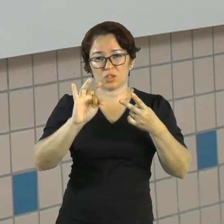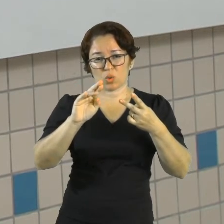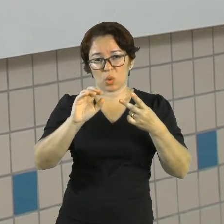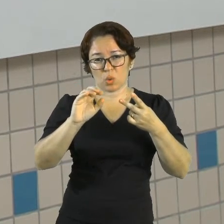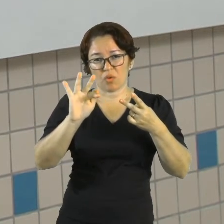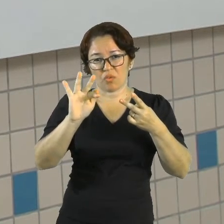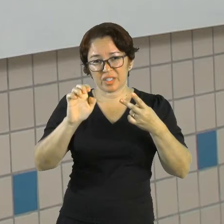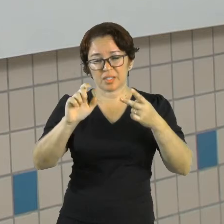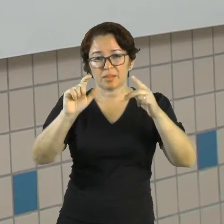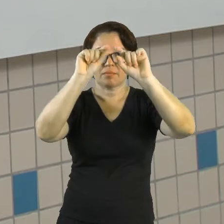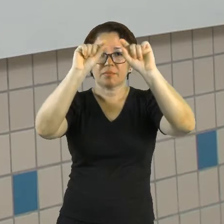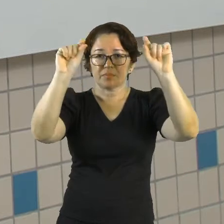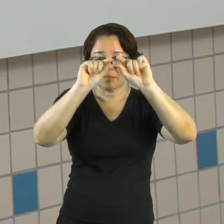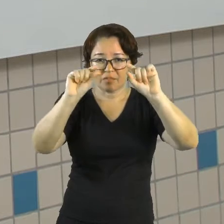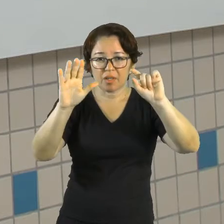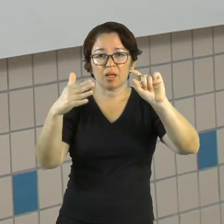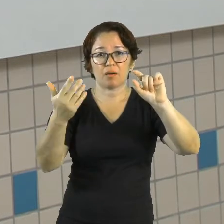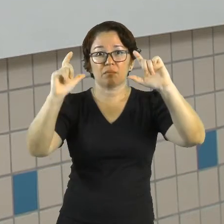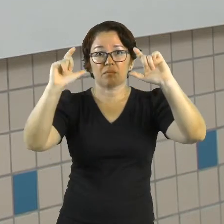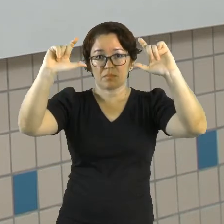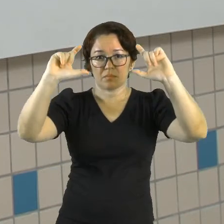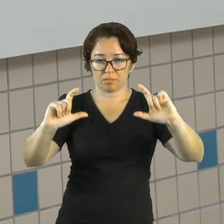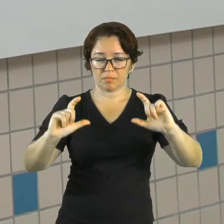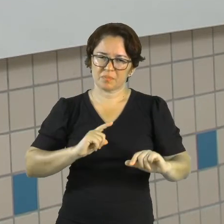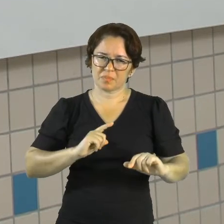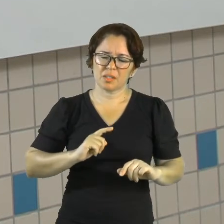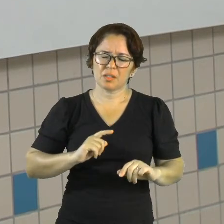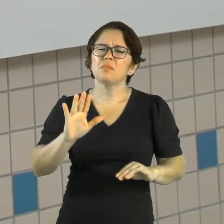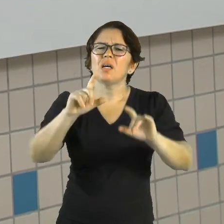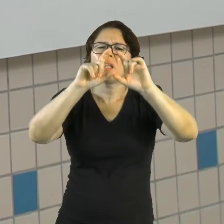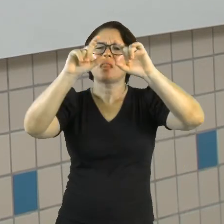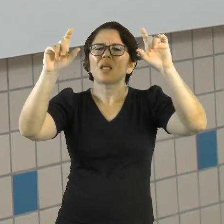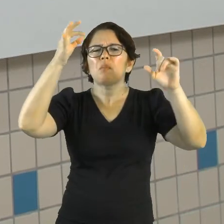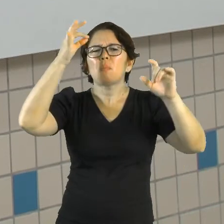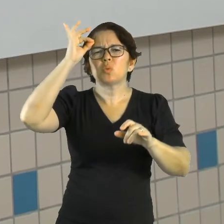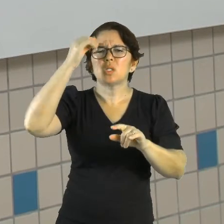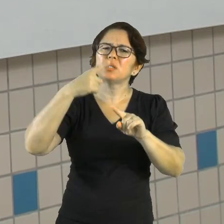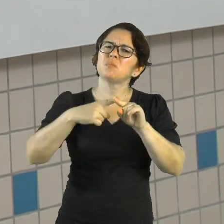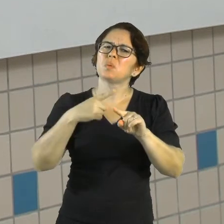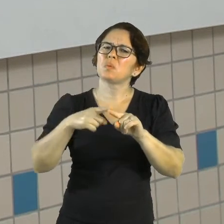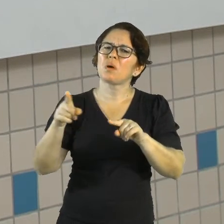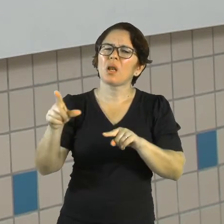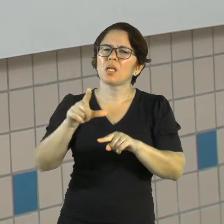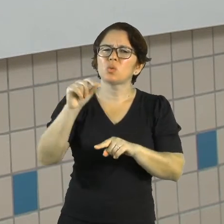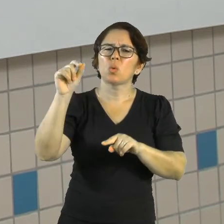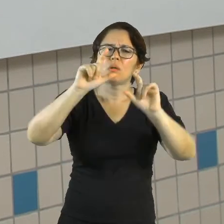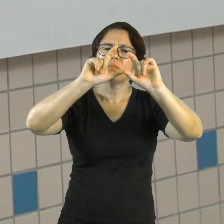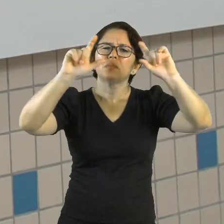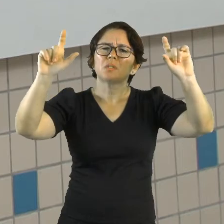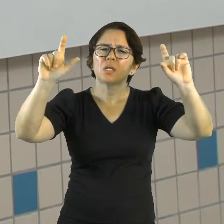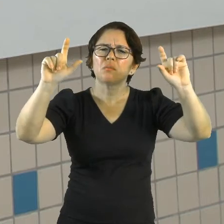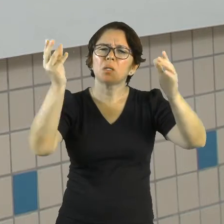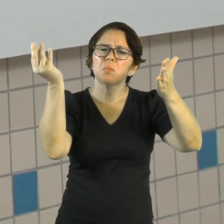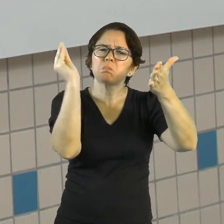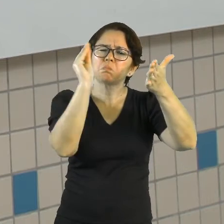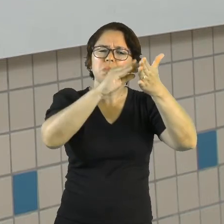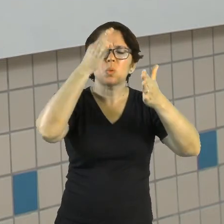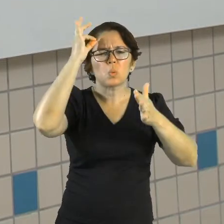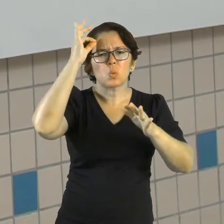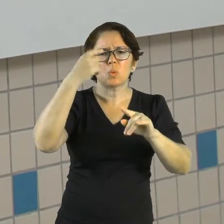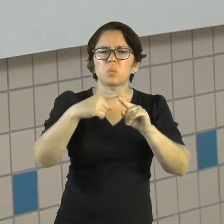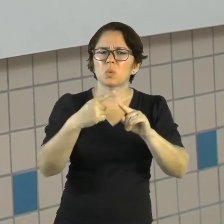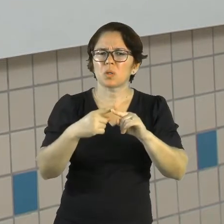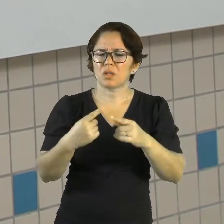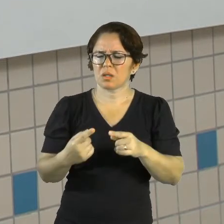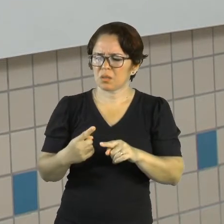Sérgio quis colocar esse texto como tema urgente? Por que será? Porque foi um acontecido,